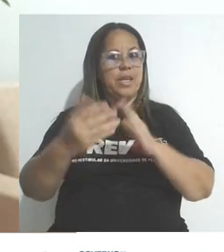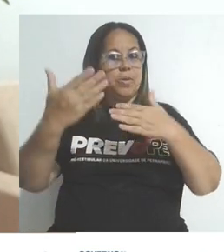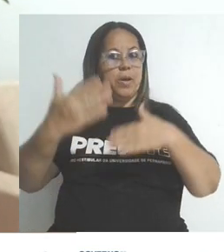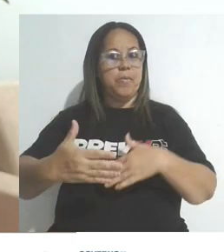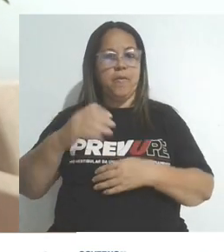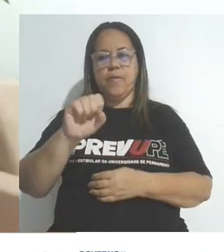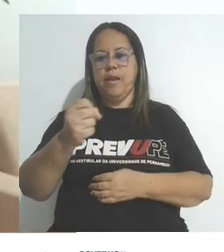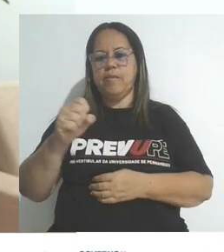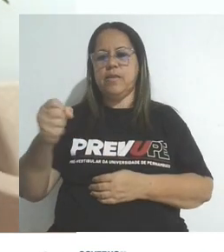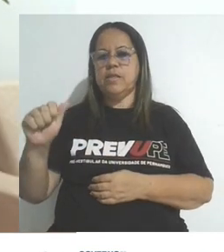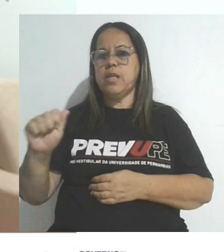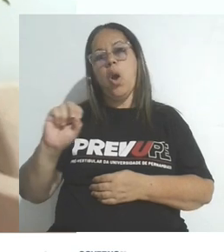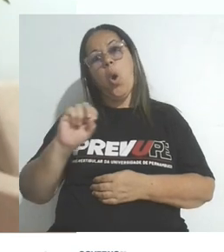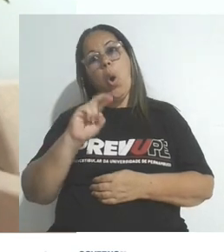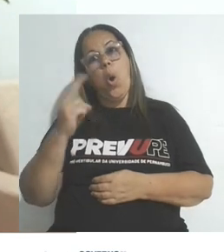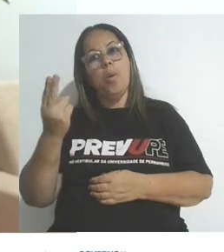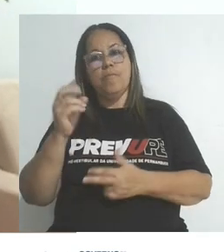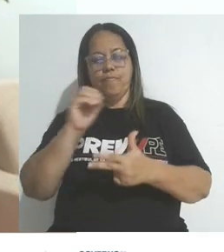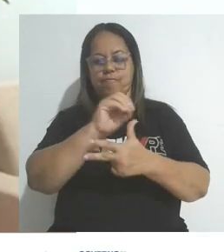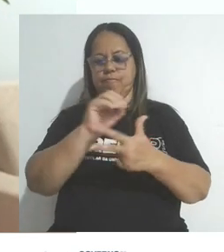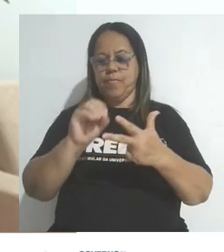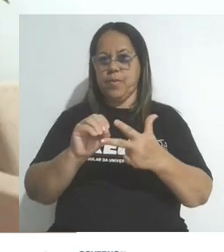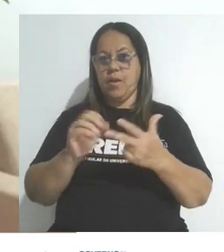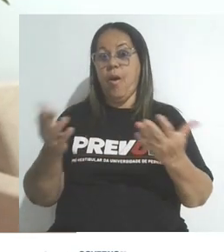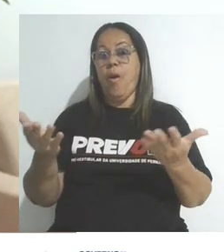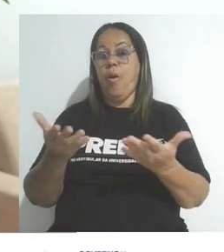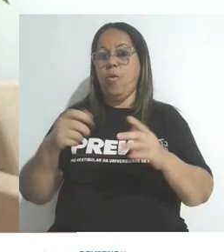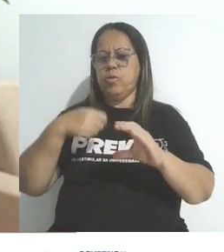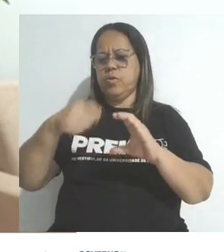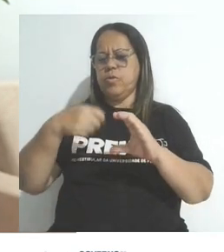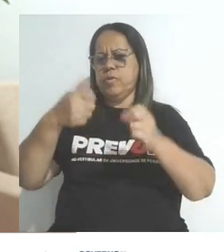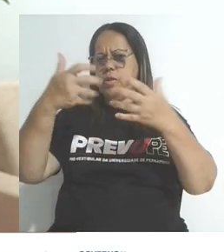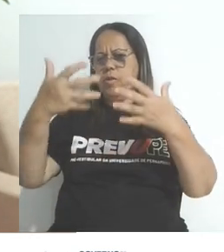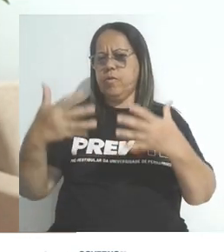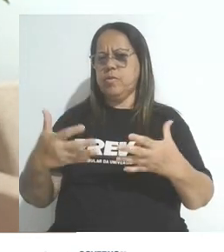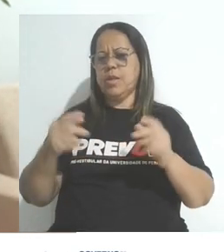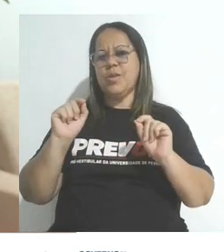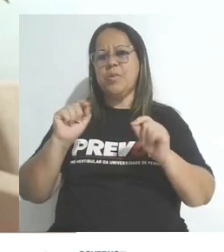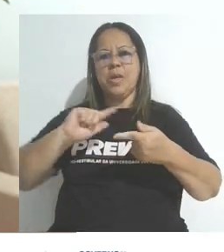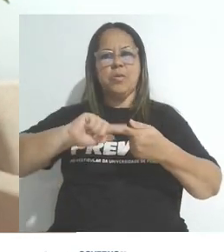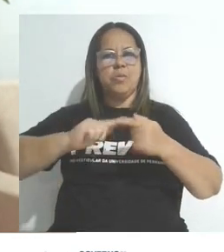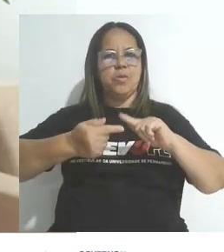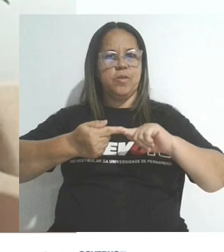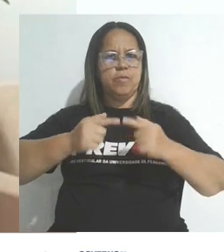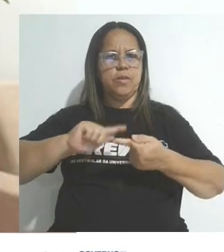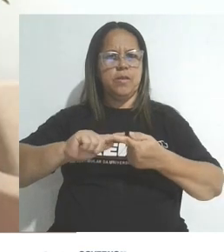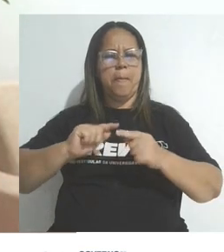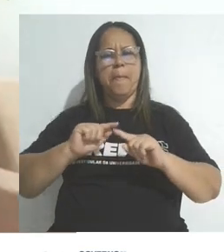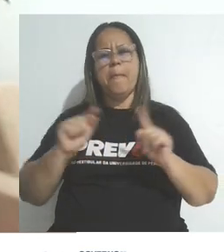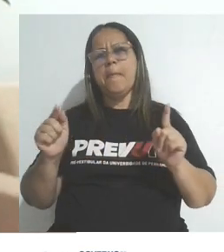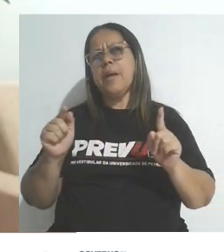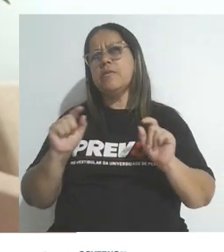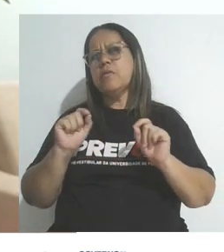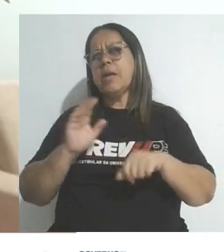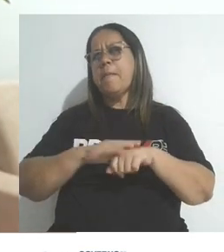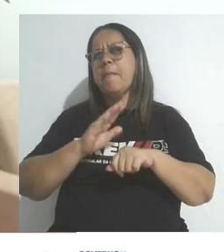do SSA ou do Enem. No vídeo de hoje, a gente vai discutir sobre geometria. O que é que mais vem